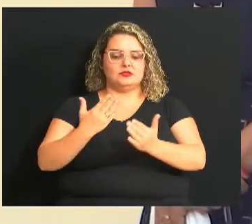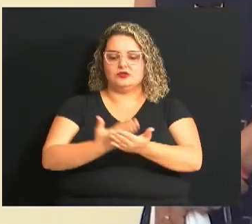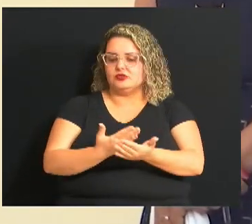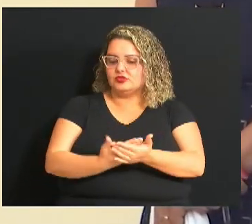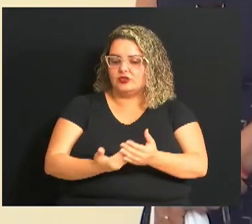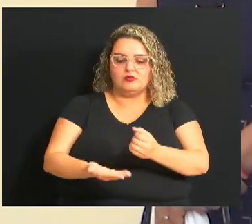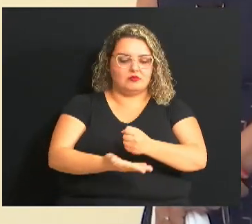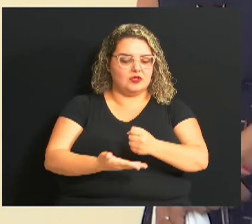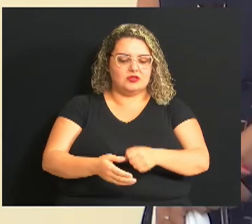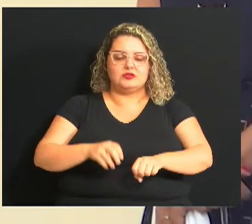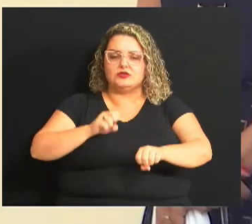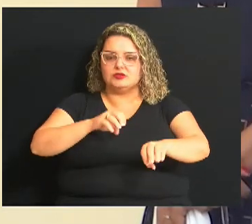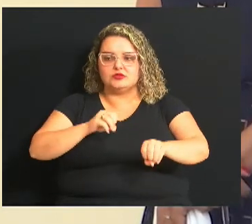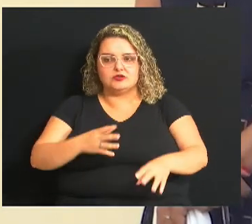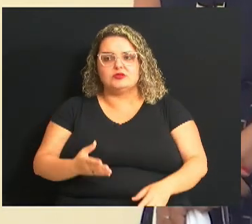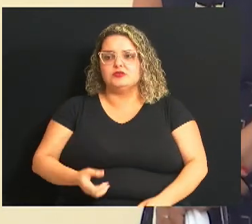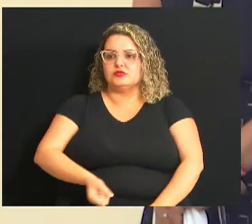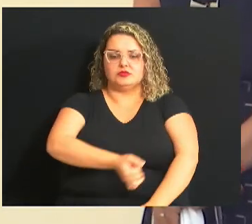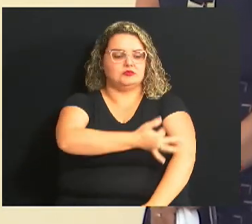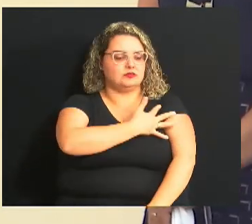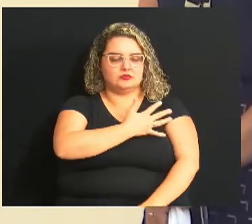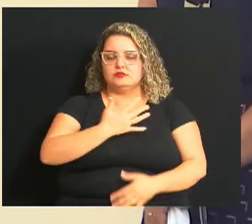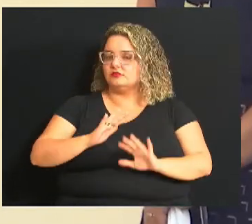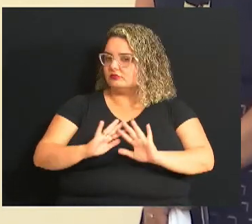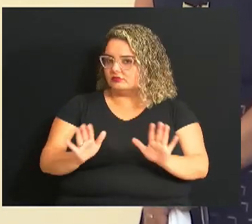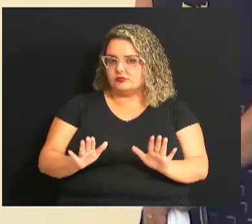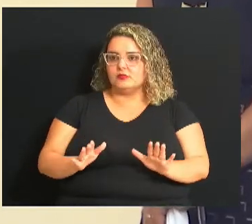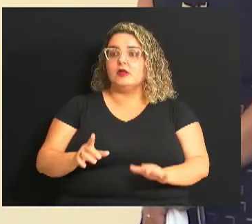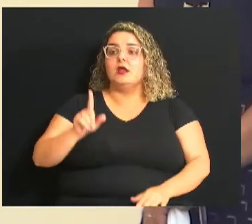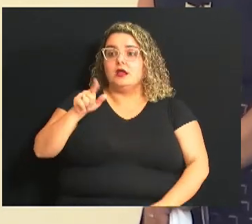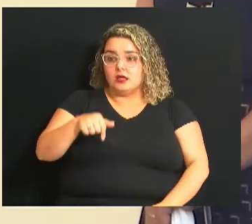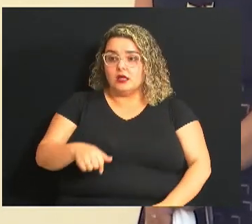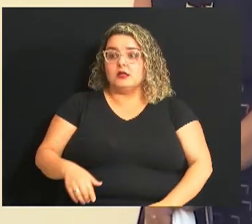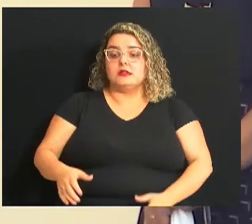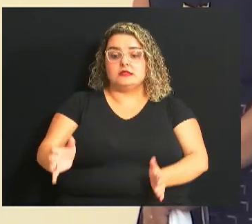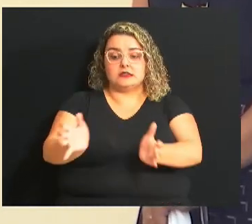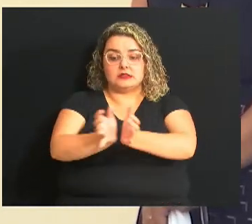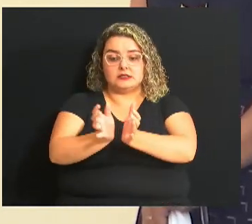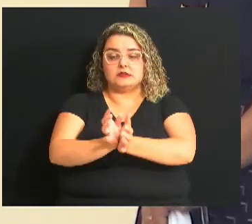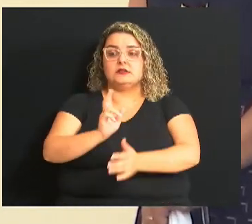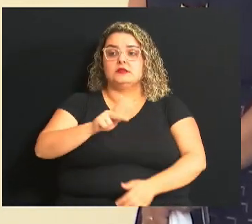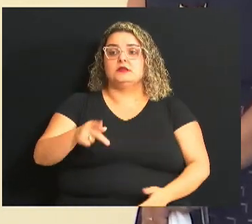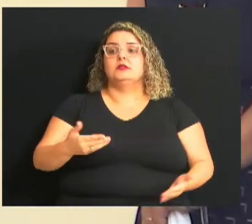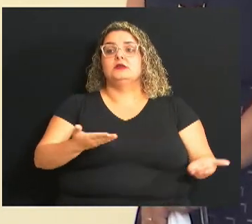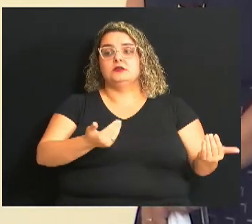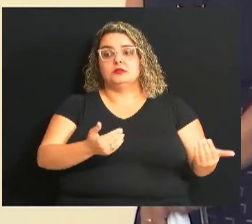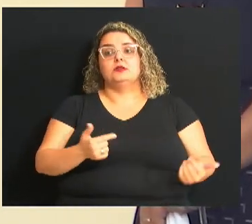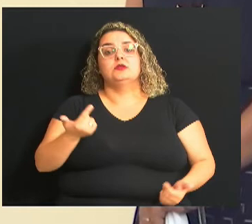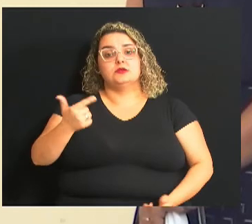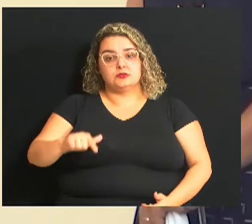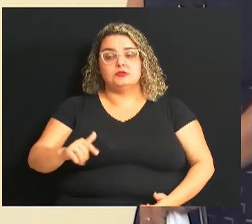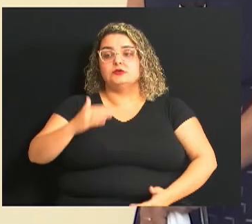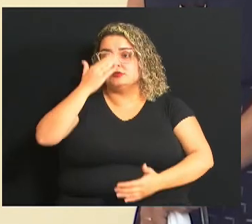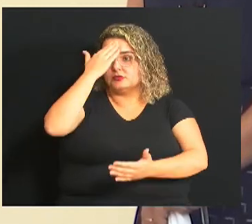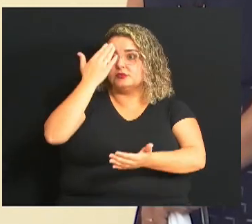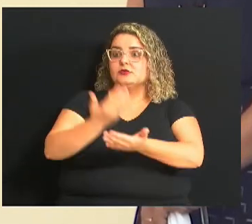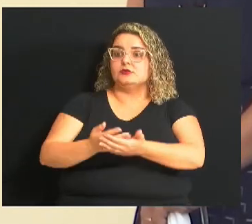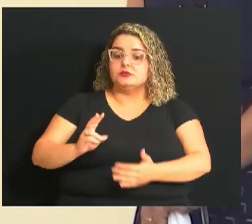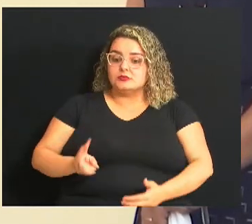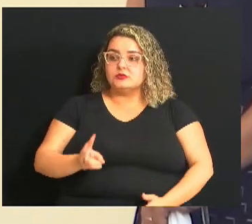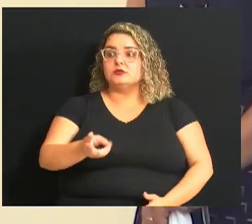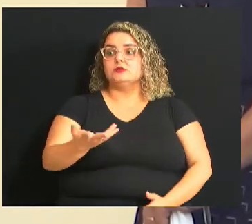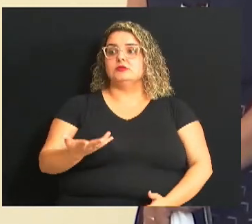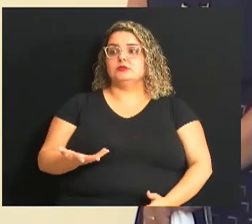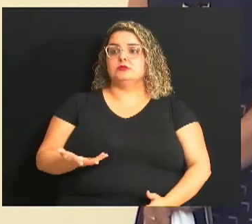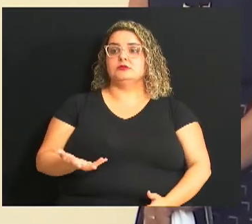educação infantil, no ensino fundamental. É por causa dessa categoria que a nossa juventude continua acreditando e seguindo. Queria,